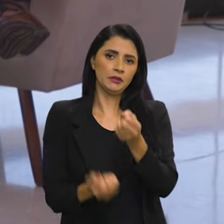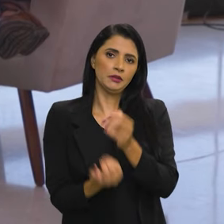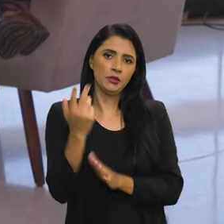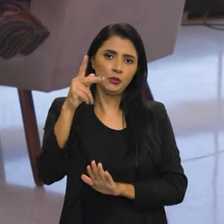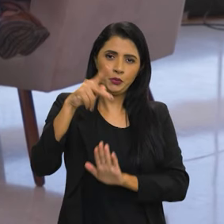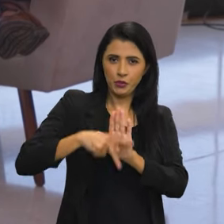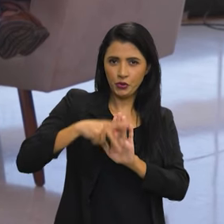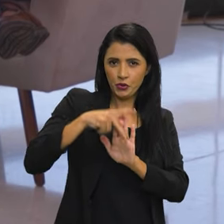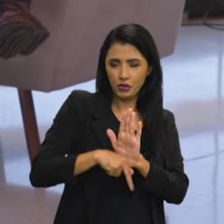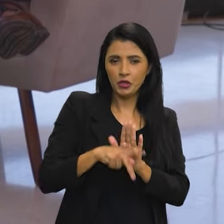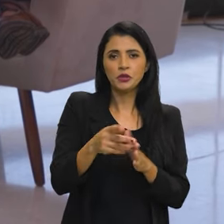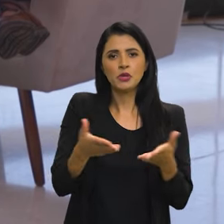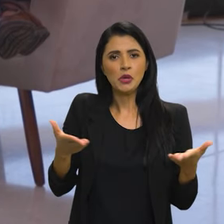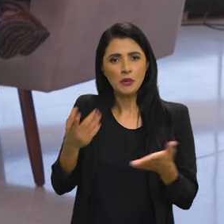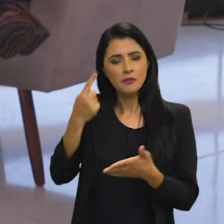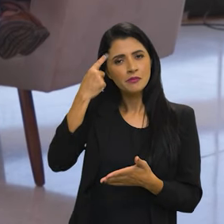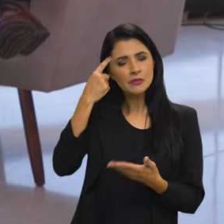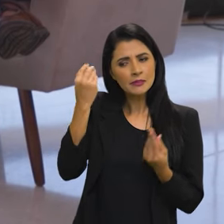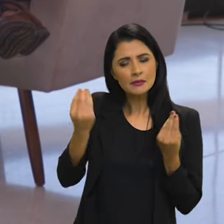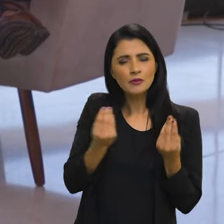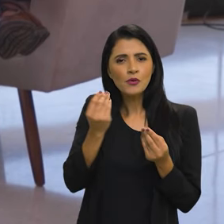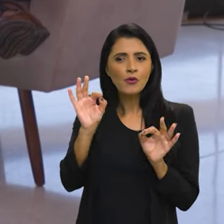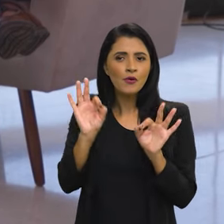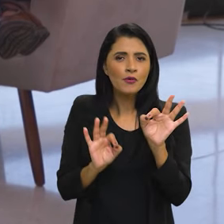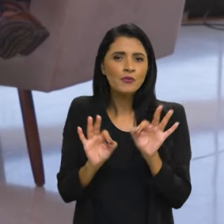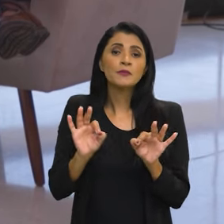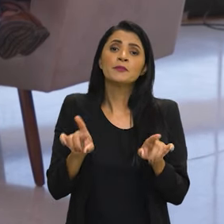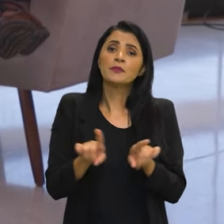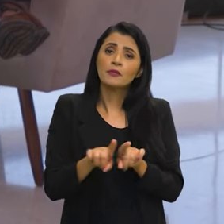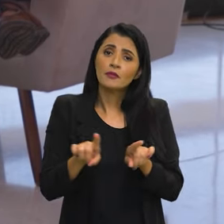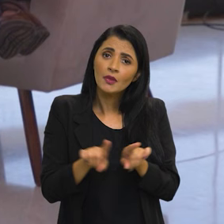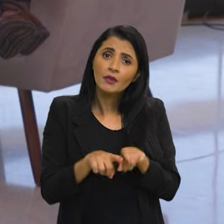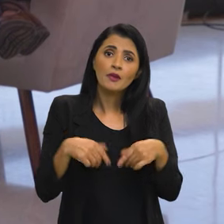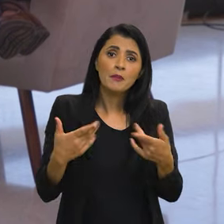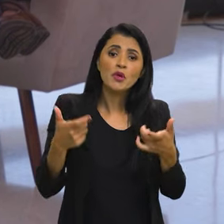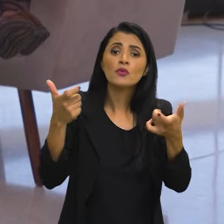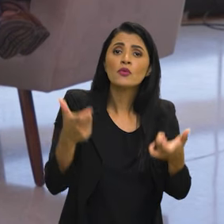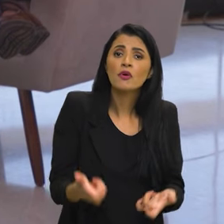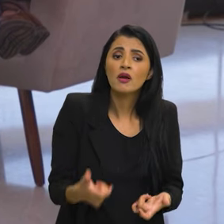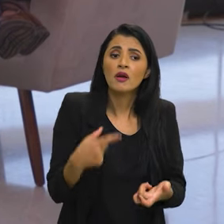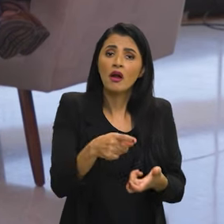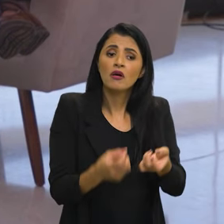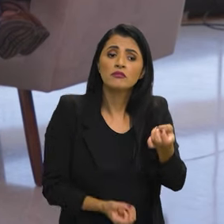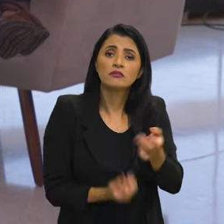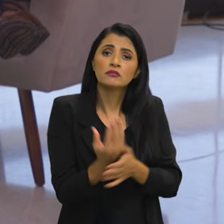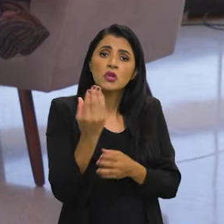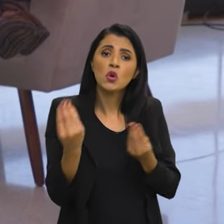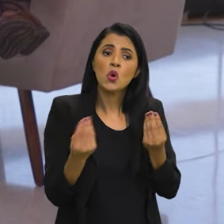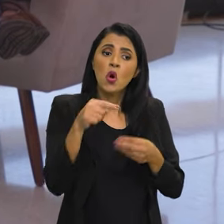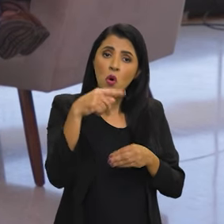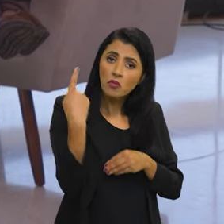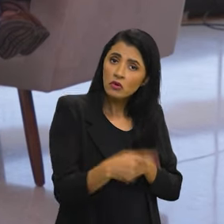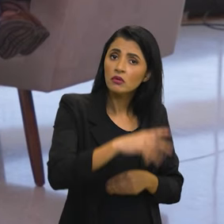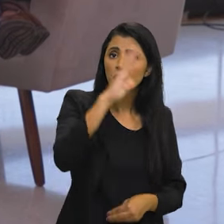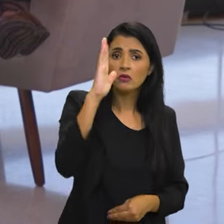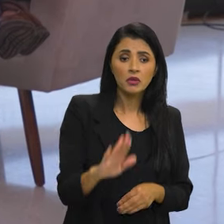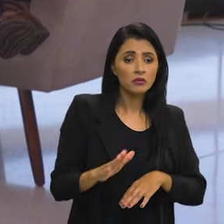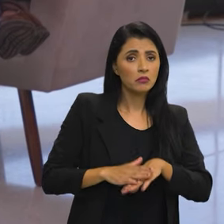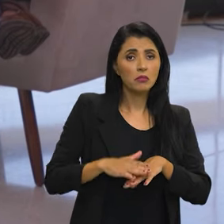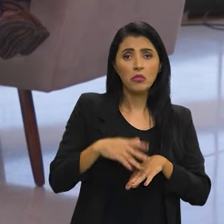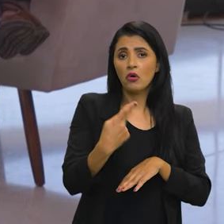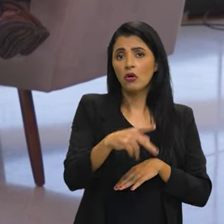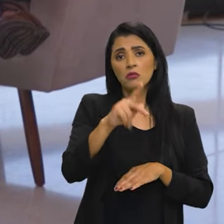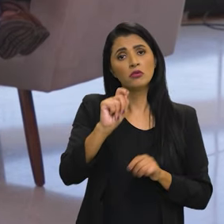grande agora de pensar isso. E também produção local no Brasil. Como é que eu induzo a produção local?